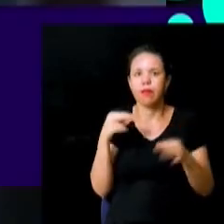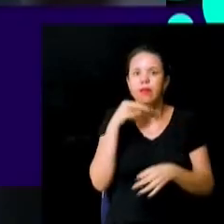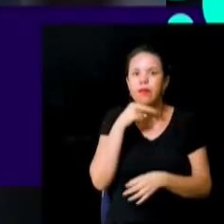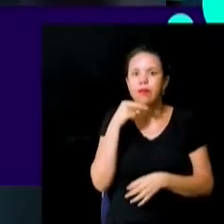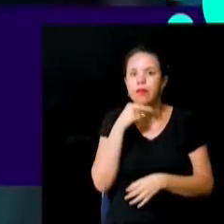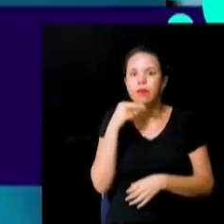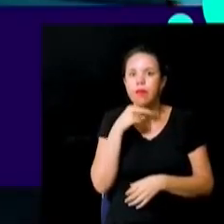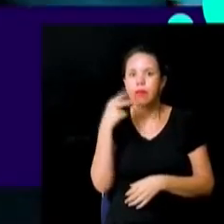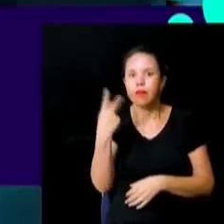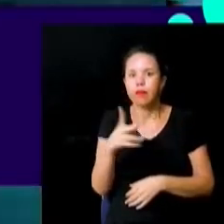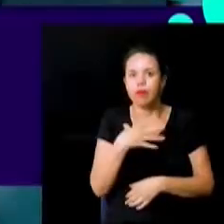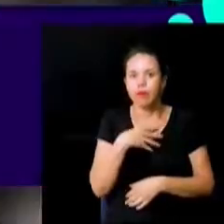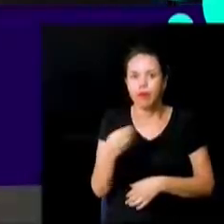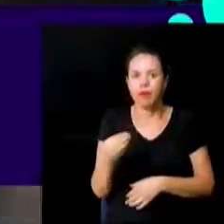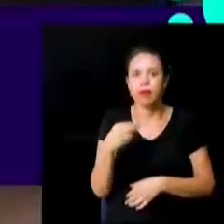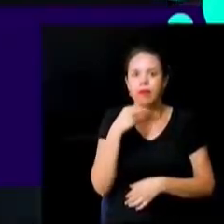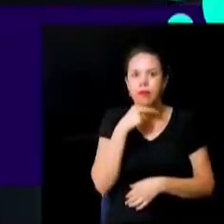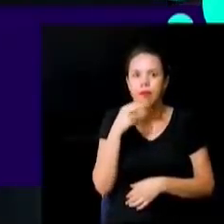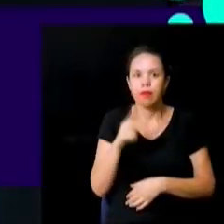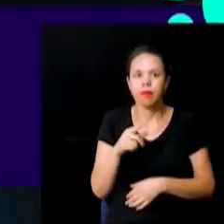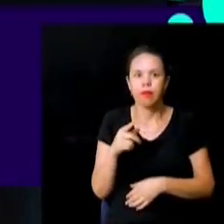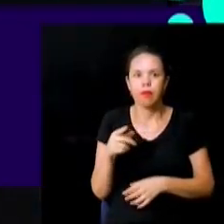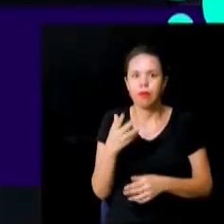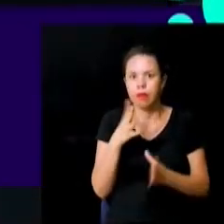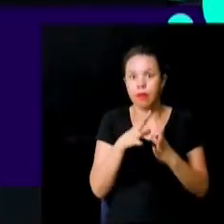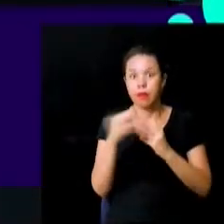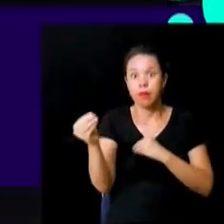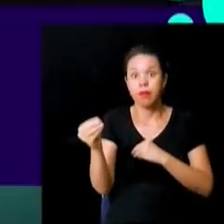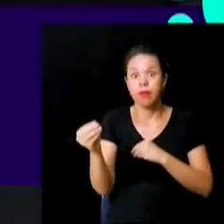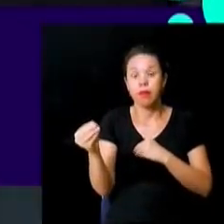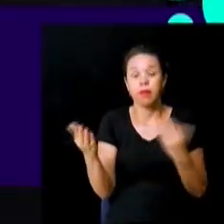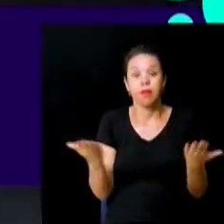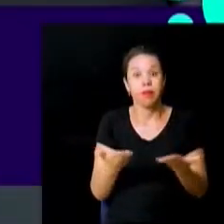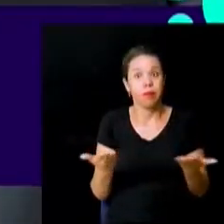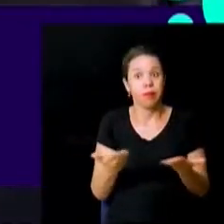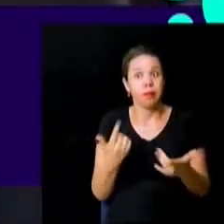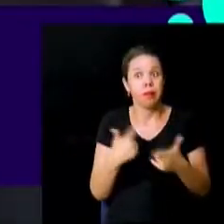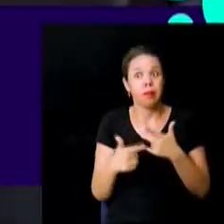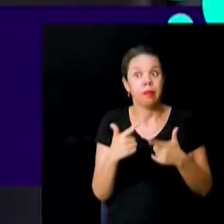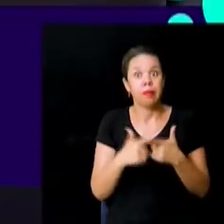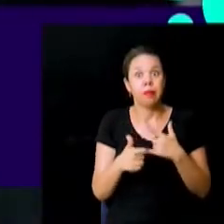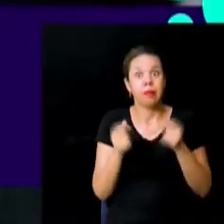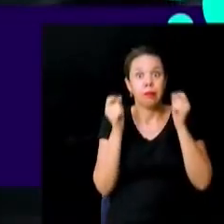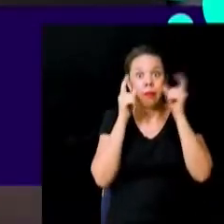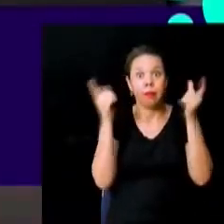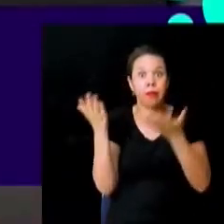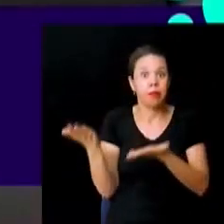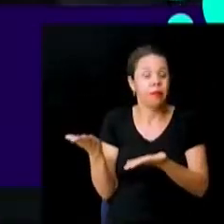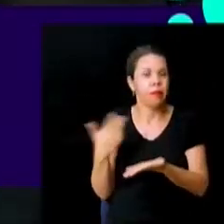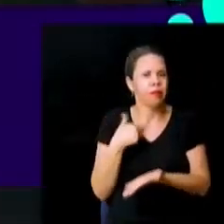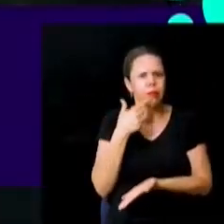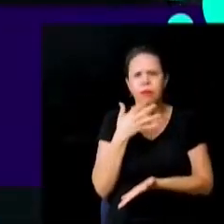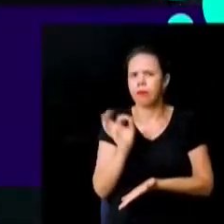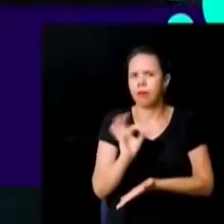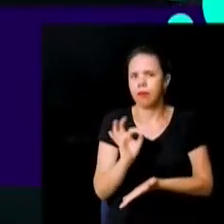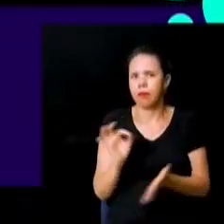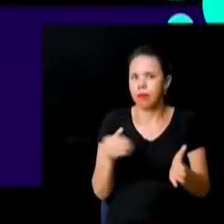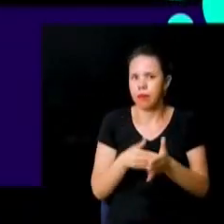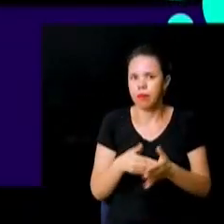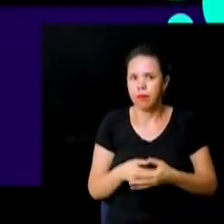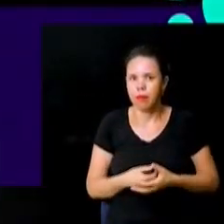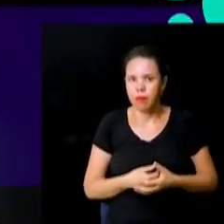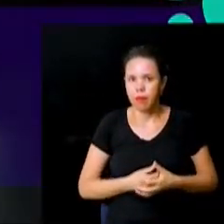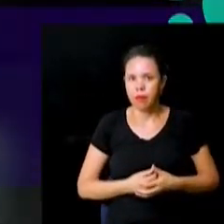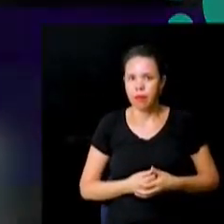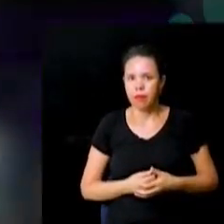dar atenção à netinha. Mas a sua filha e a neta desaparecem. Agora o bicho vai pegar porque Travis não